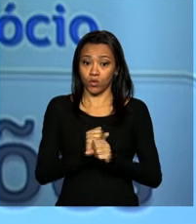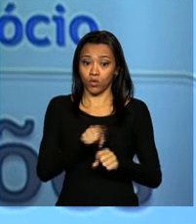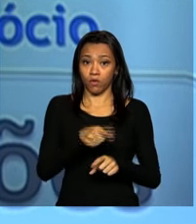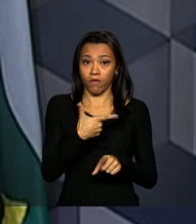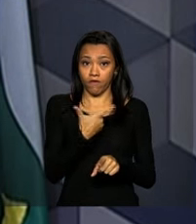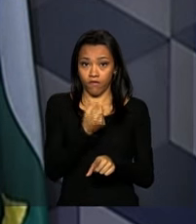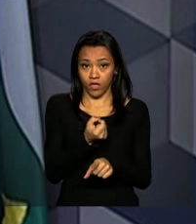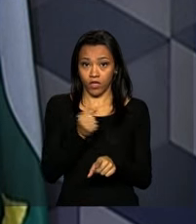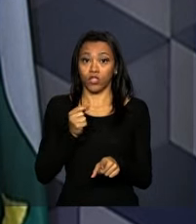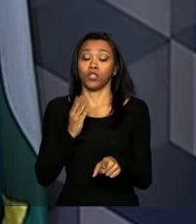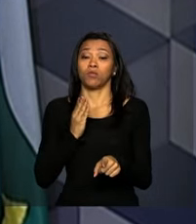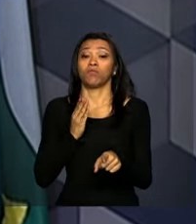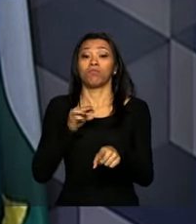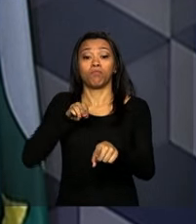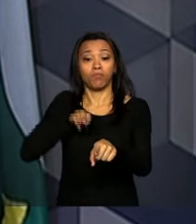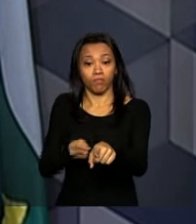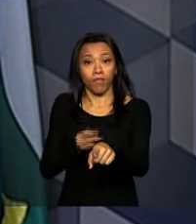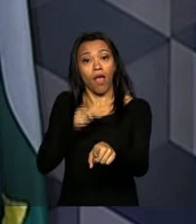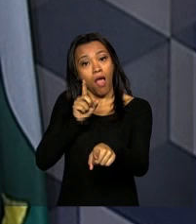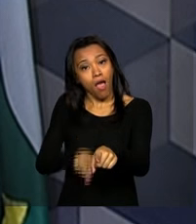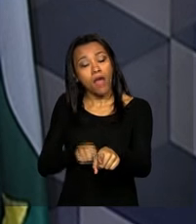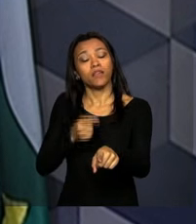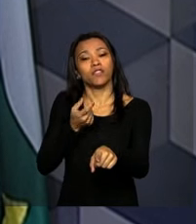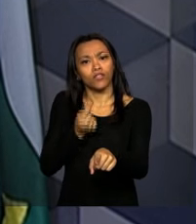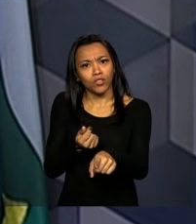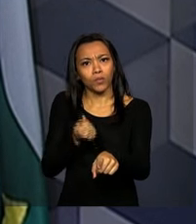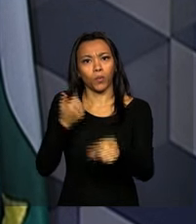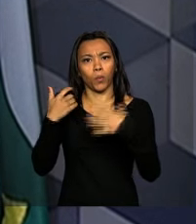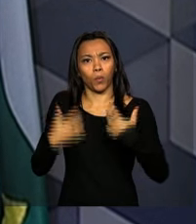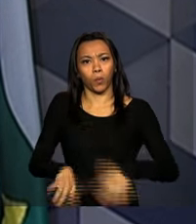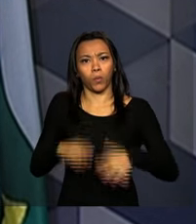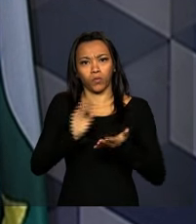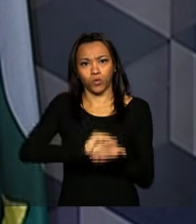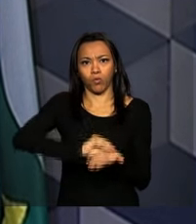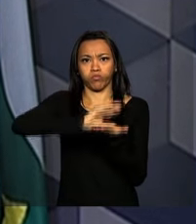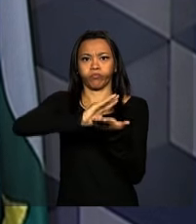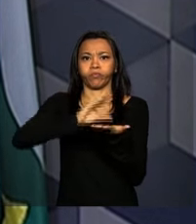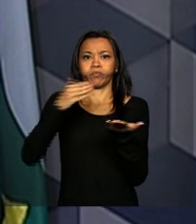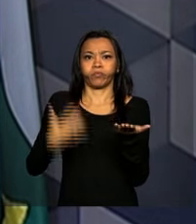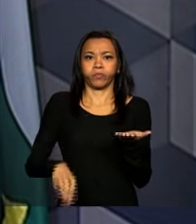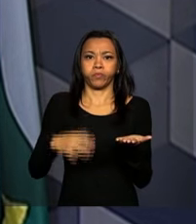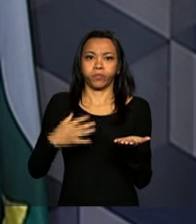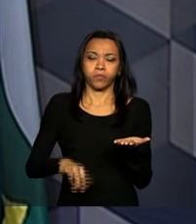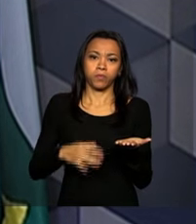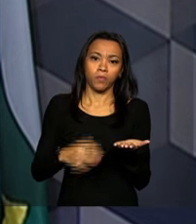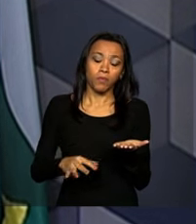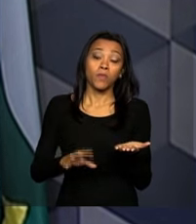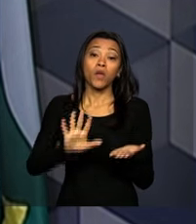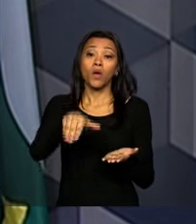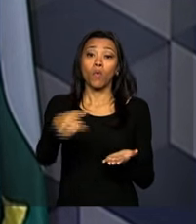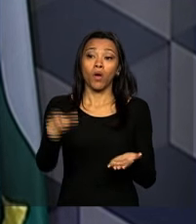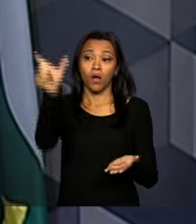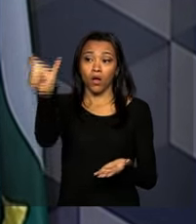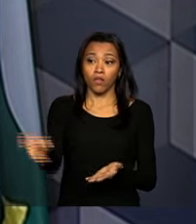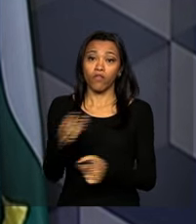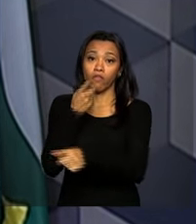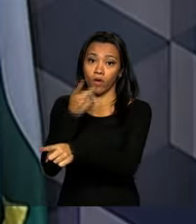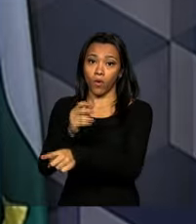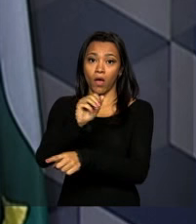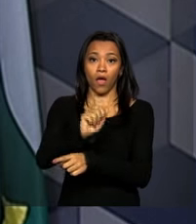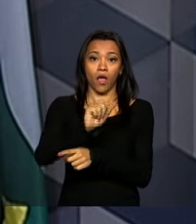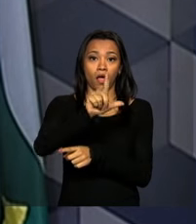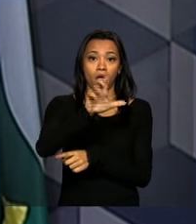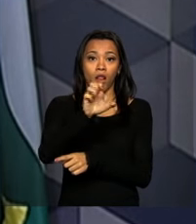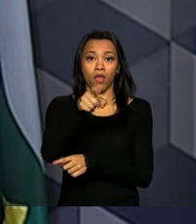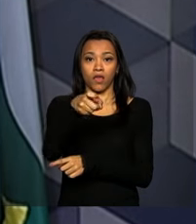bilhões. São números robustos. No momento, como disse o Alexandre aqui, que se